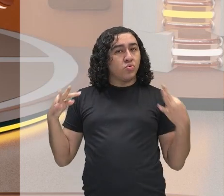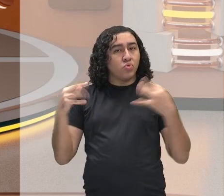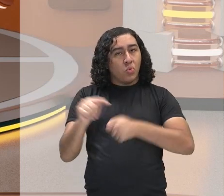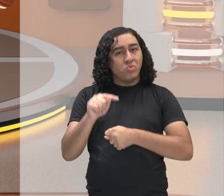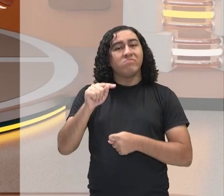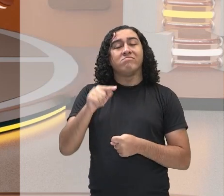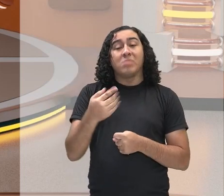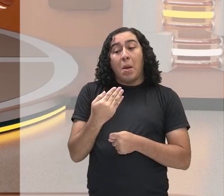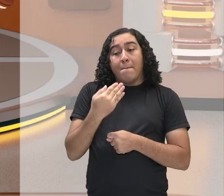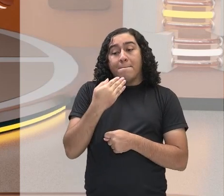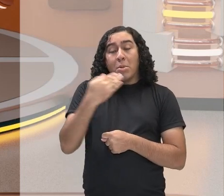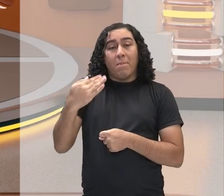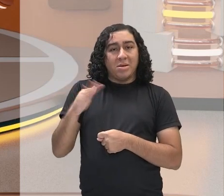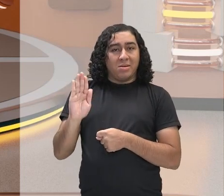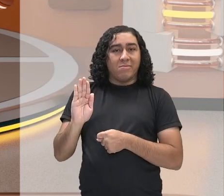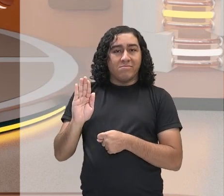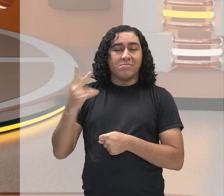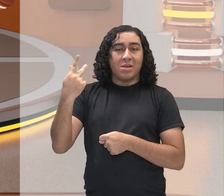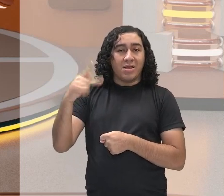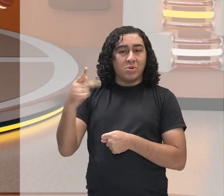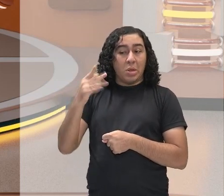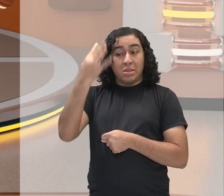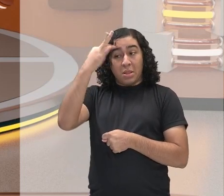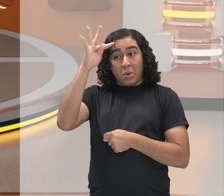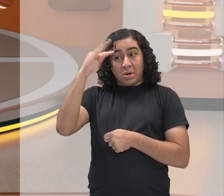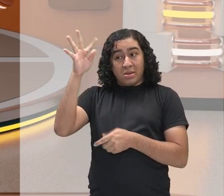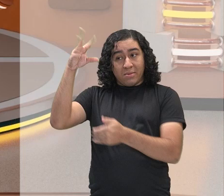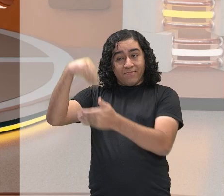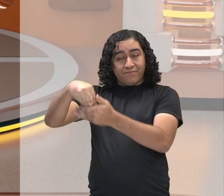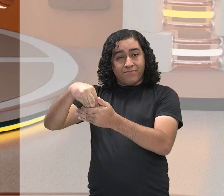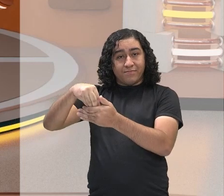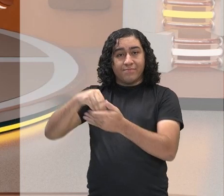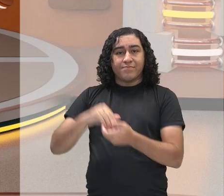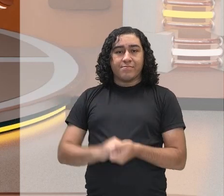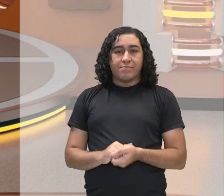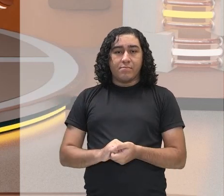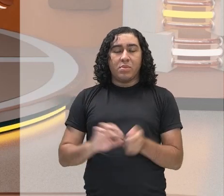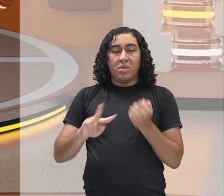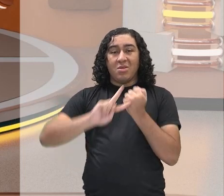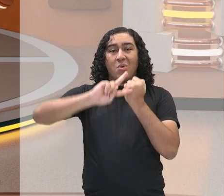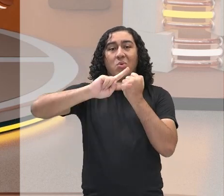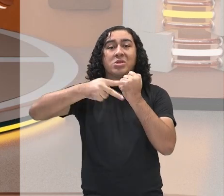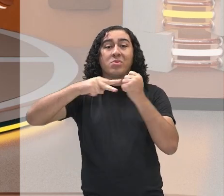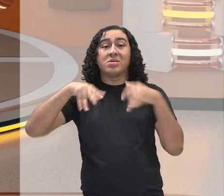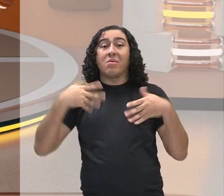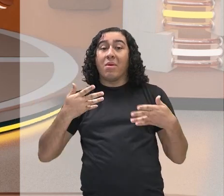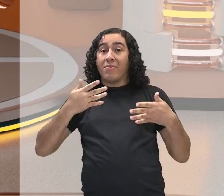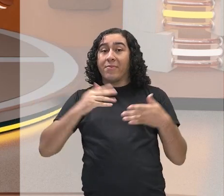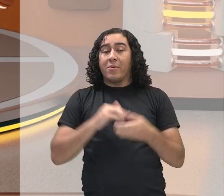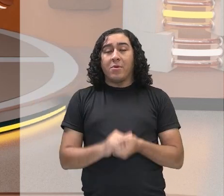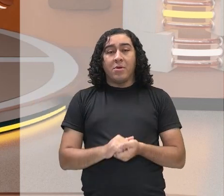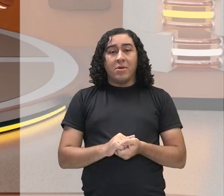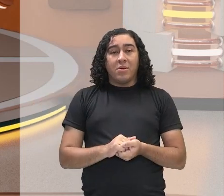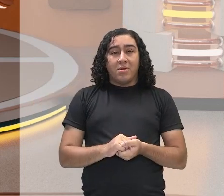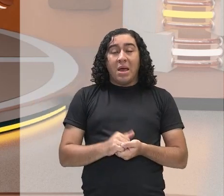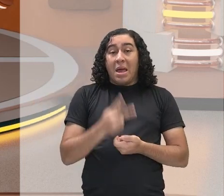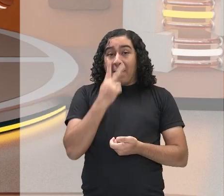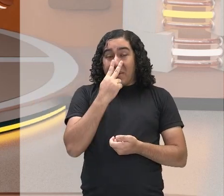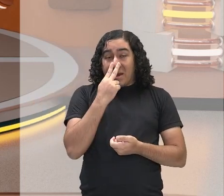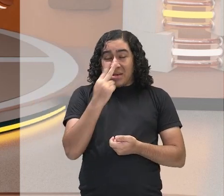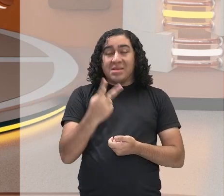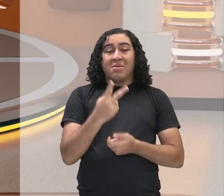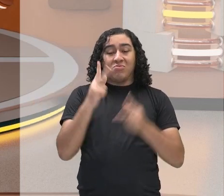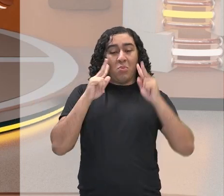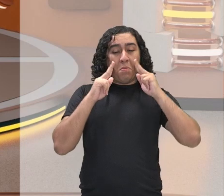prometeu na sua teoria. Então, isso daí acabou trazendo o quê? Uma